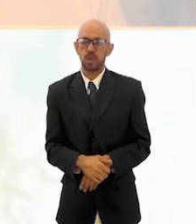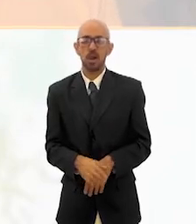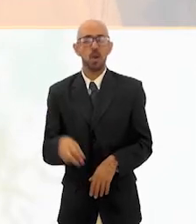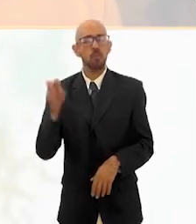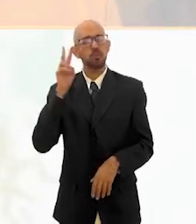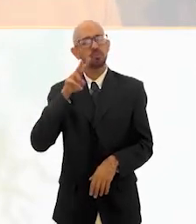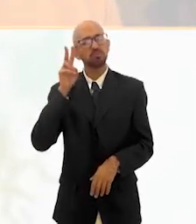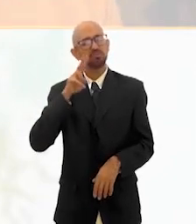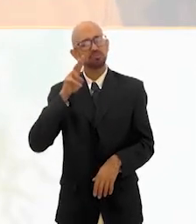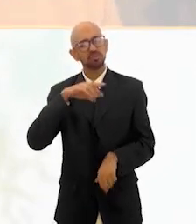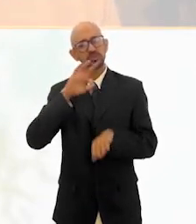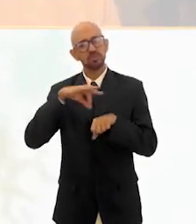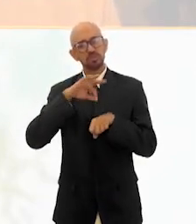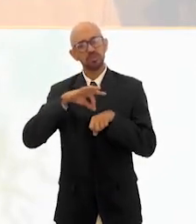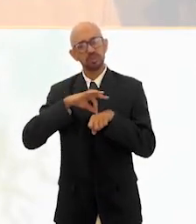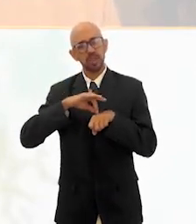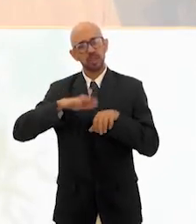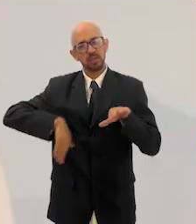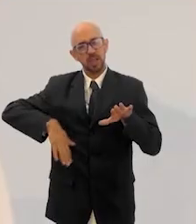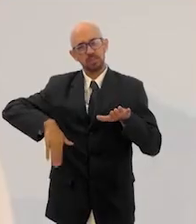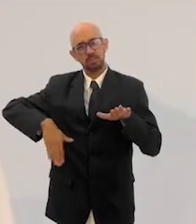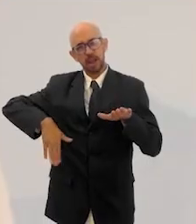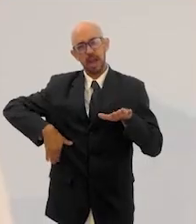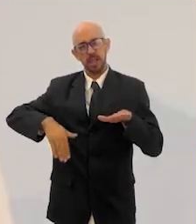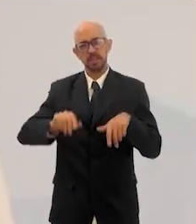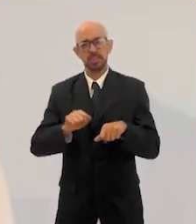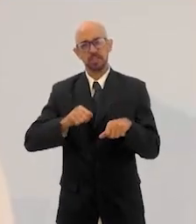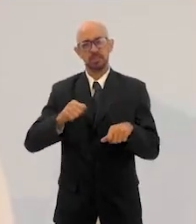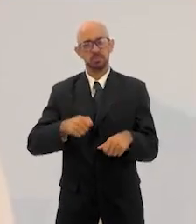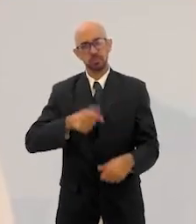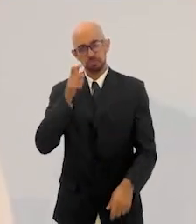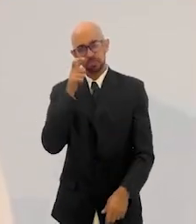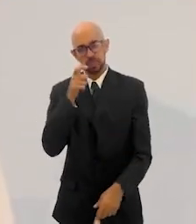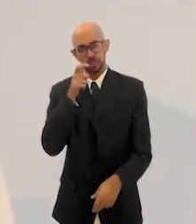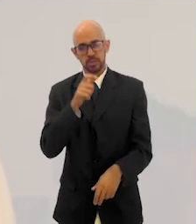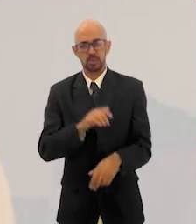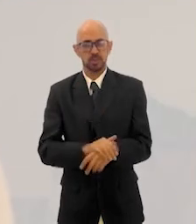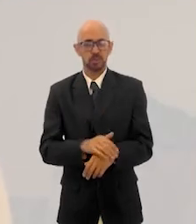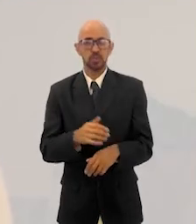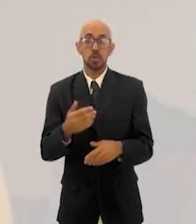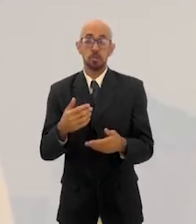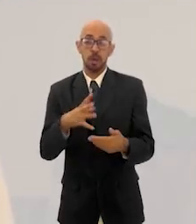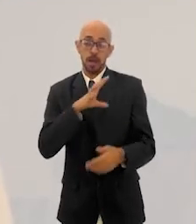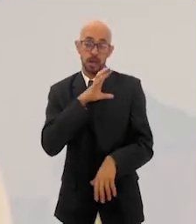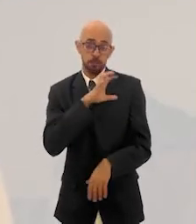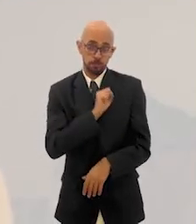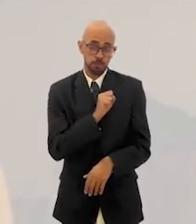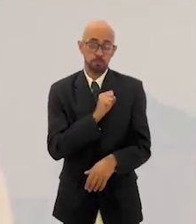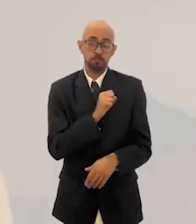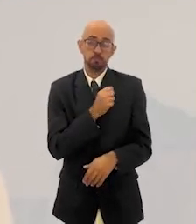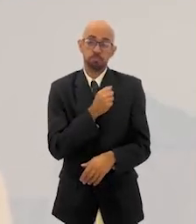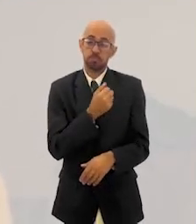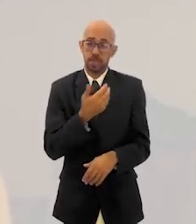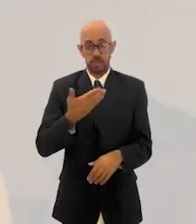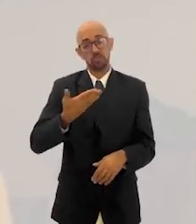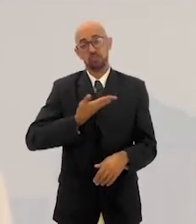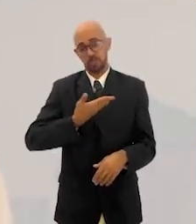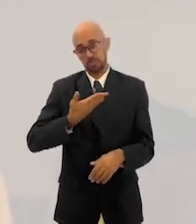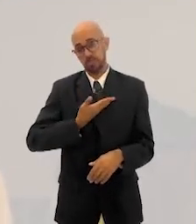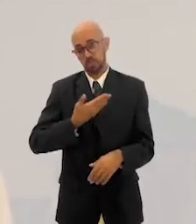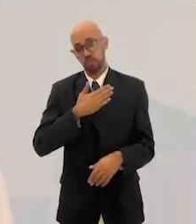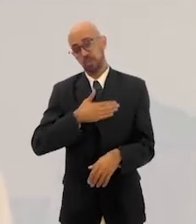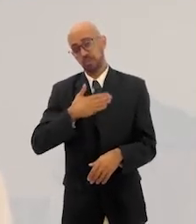muita lembrança do Espírito Santo, das praias. Foi muito interessante, fiz muita amizade lá, muita amizade. Gostei